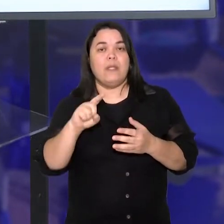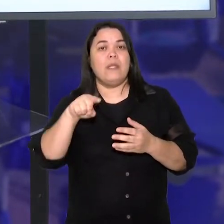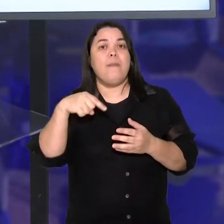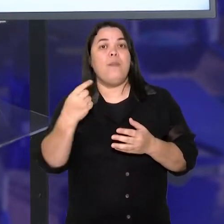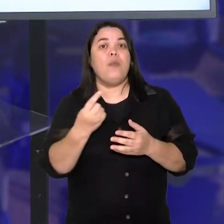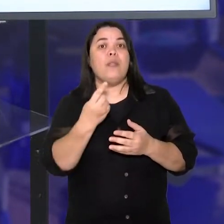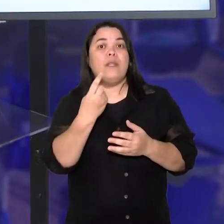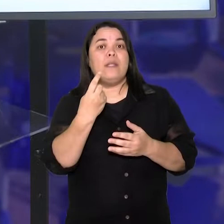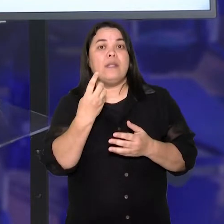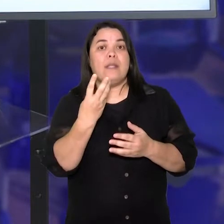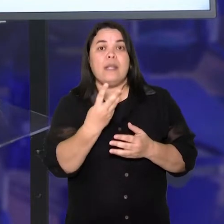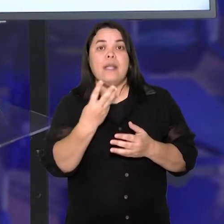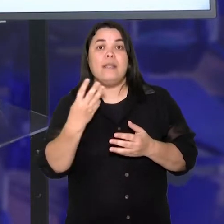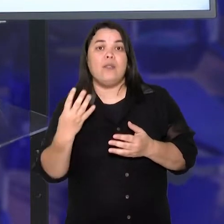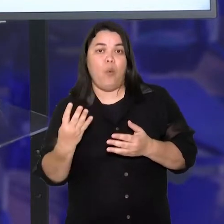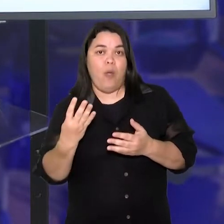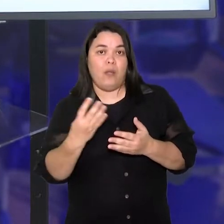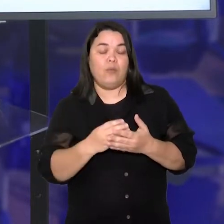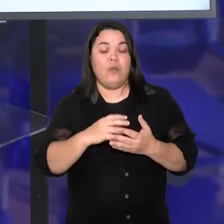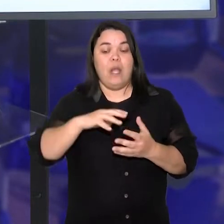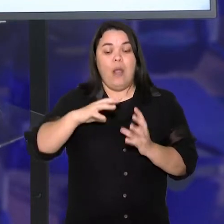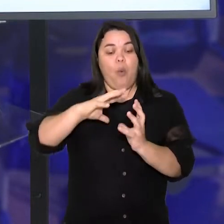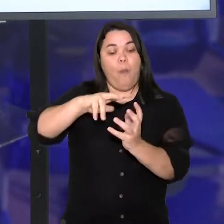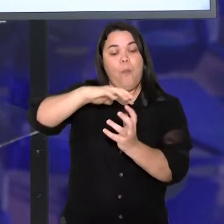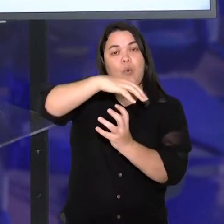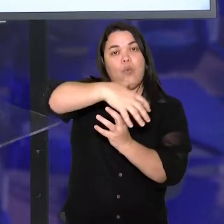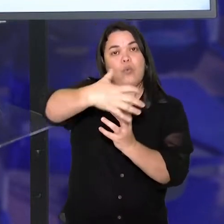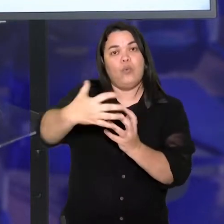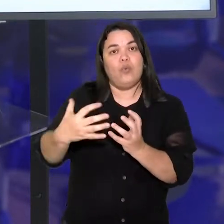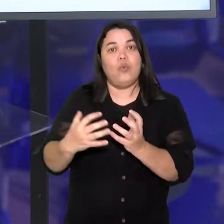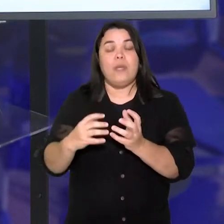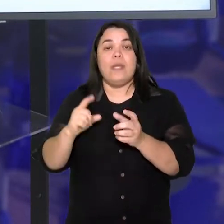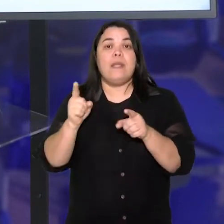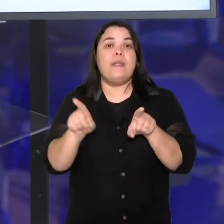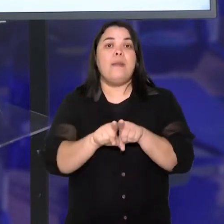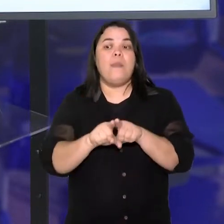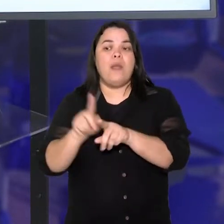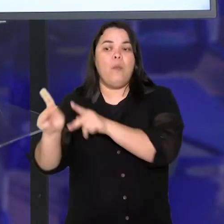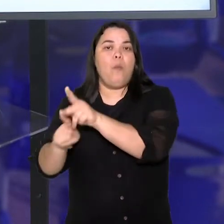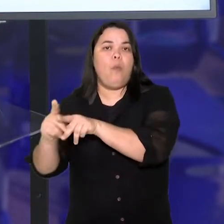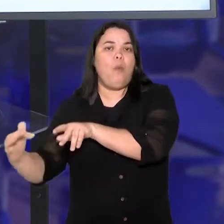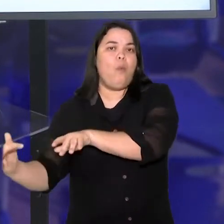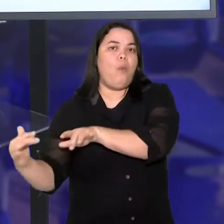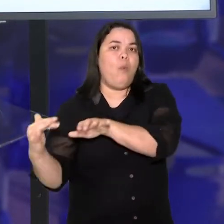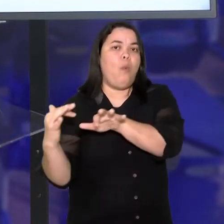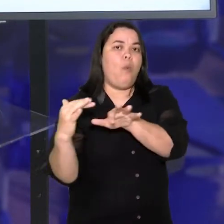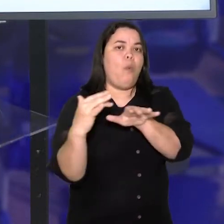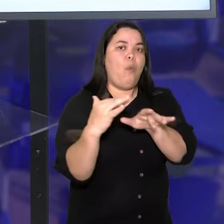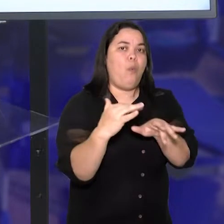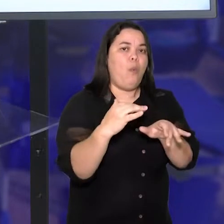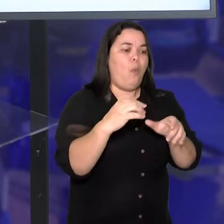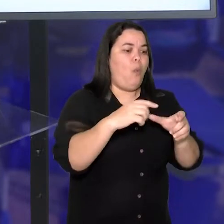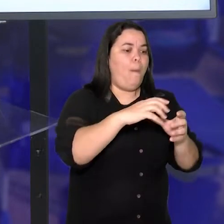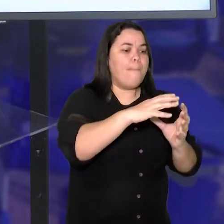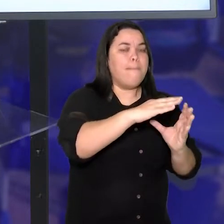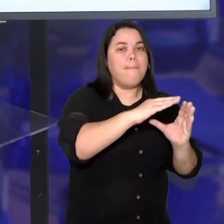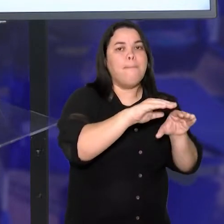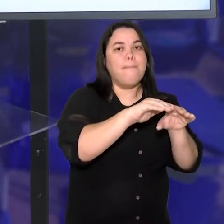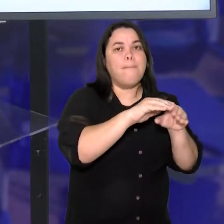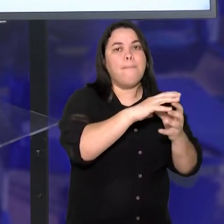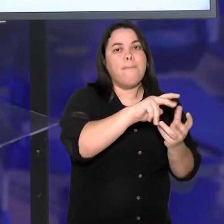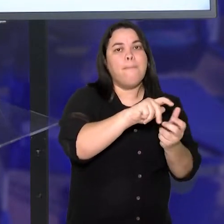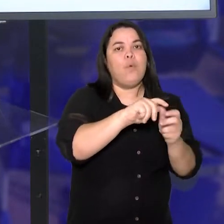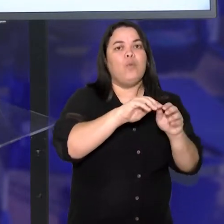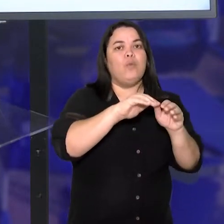a generalização do mundo e os fluxos populacionais no mundo desenvolvido, né? Então, a apostila ela traz para a